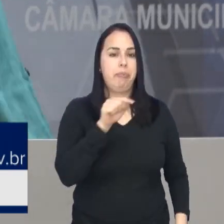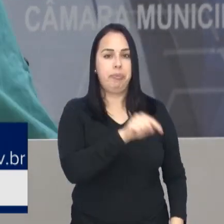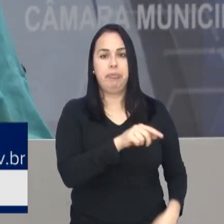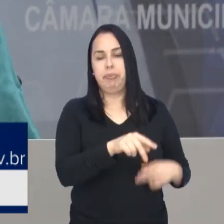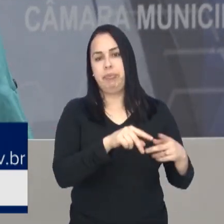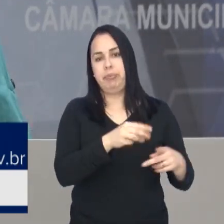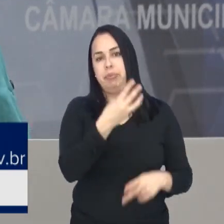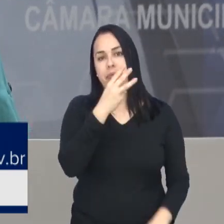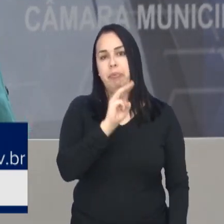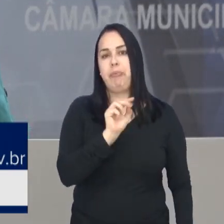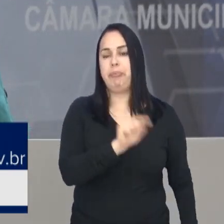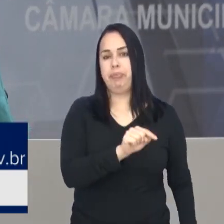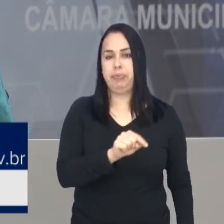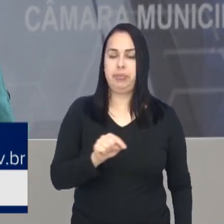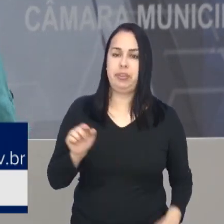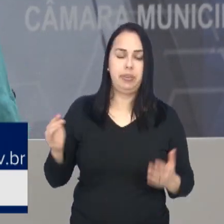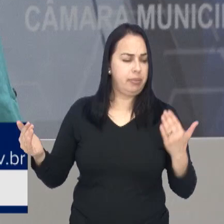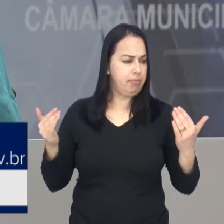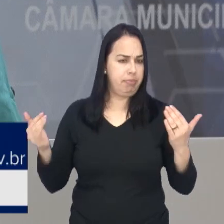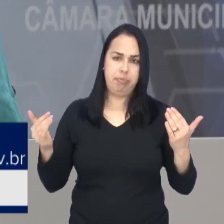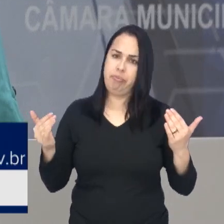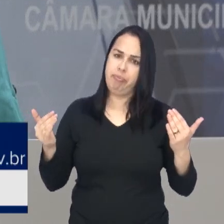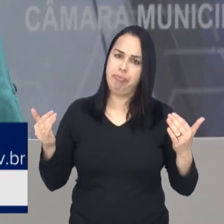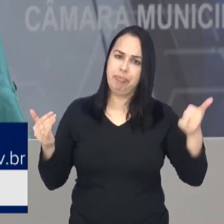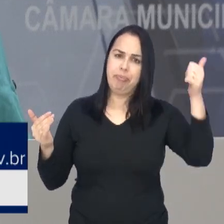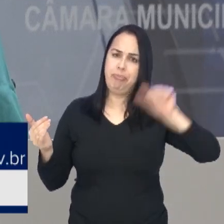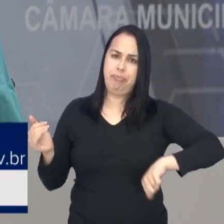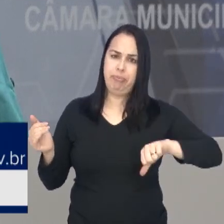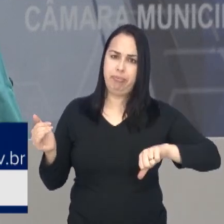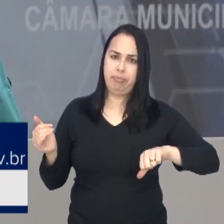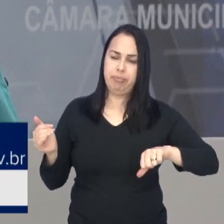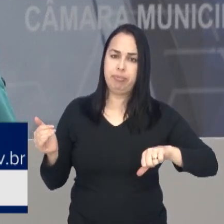3.600. É sempre uma porcaria.